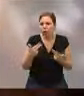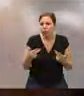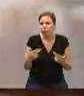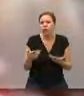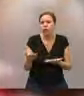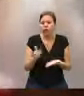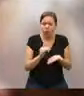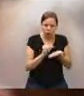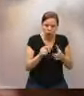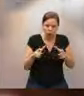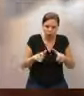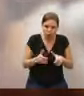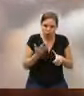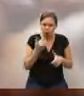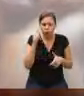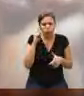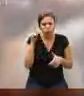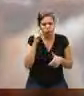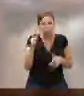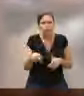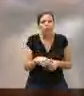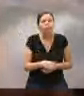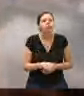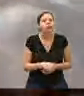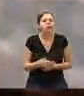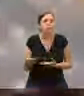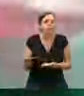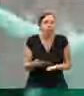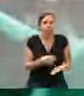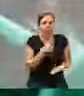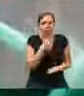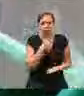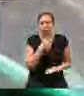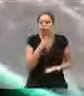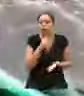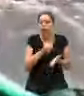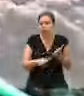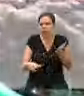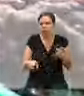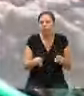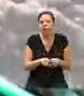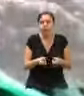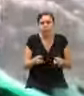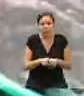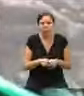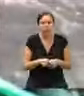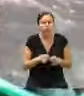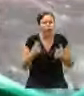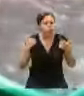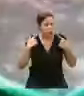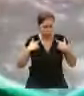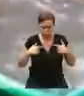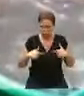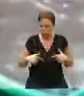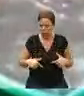vai receber um prato de arroz e feijão diariamente, ela vai receber água potável, ela vai receber noções de higiene e vai receber